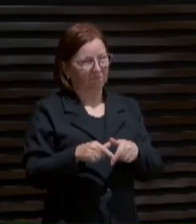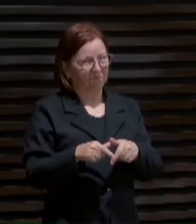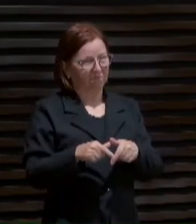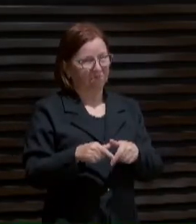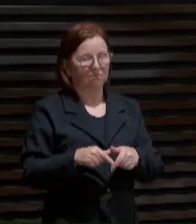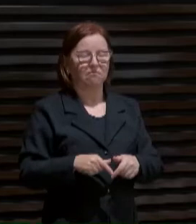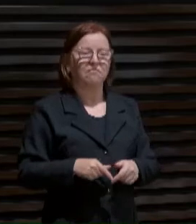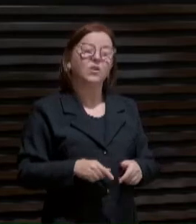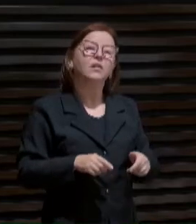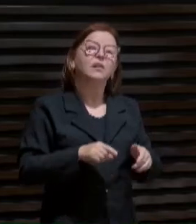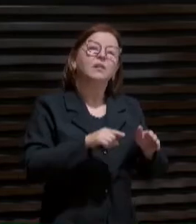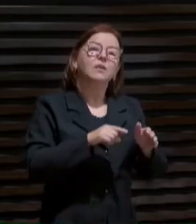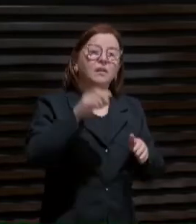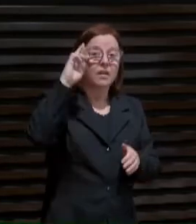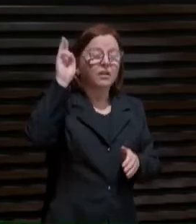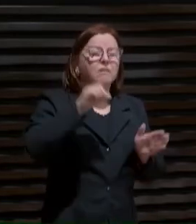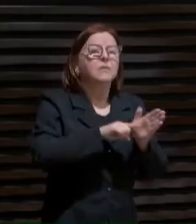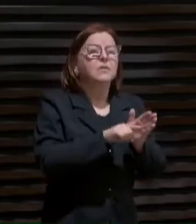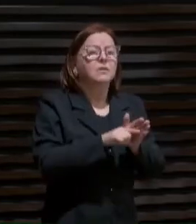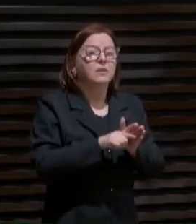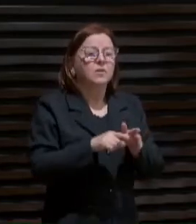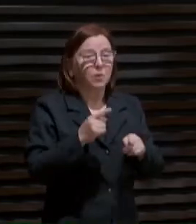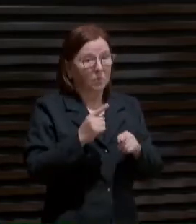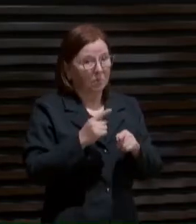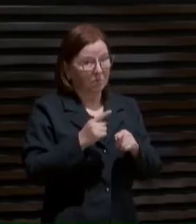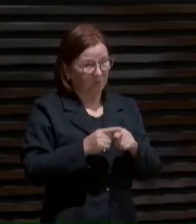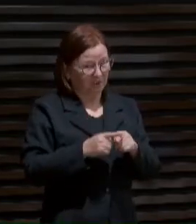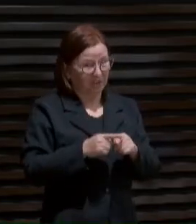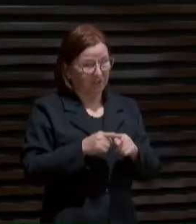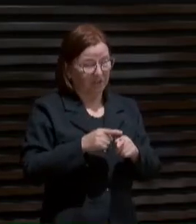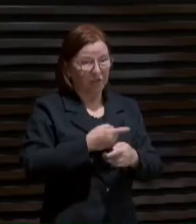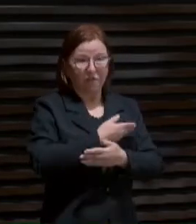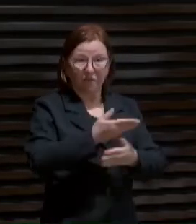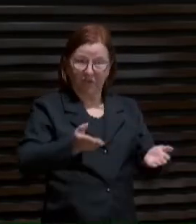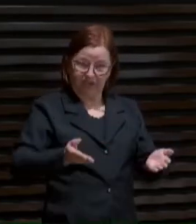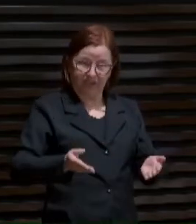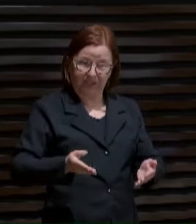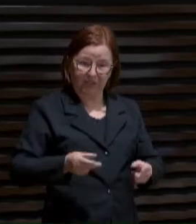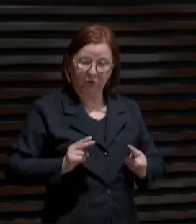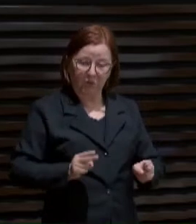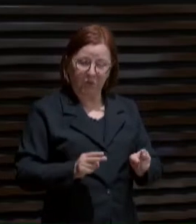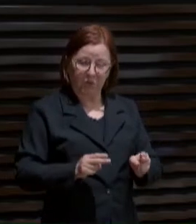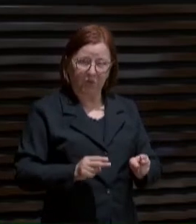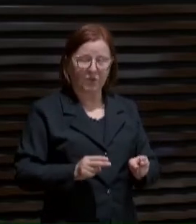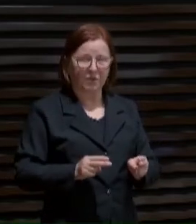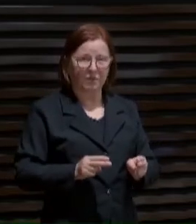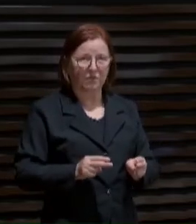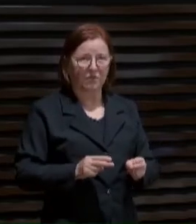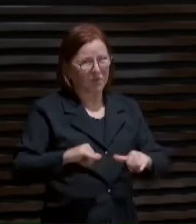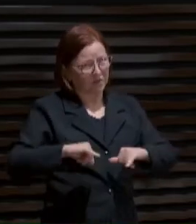senhor pergunta por que que ainda vocês vão ser feridos visto que vocês continuem